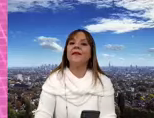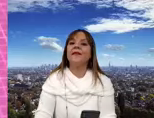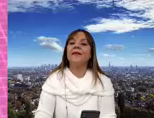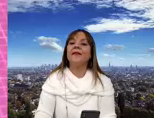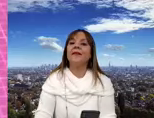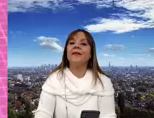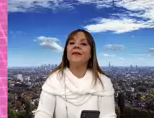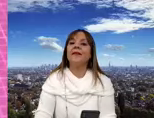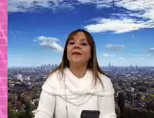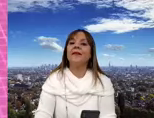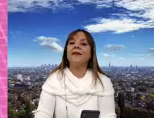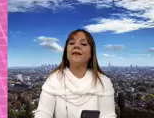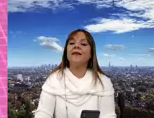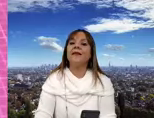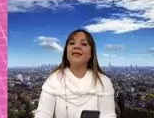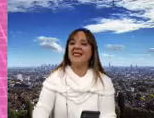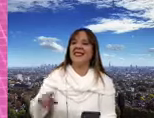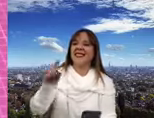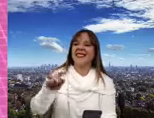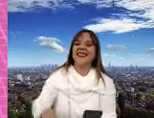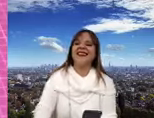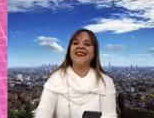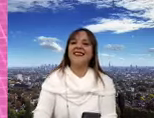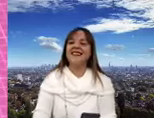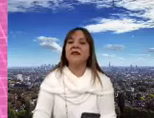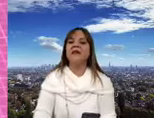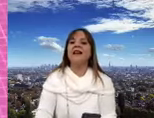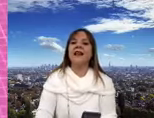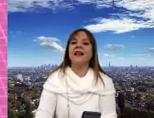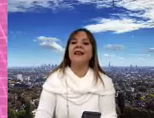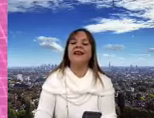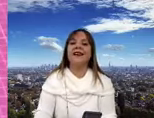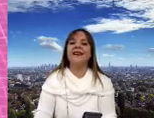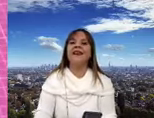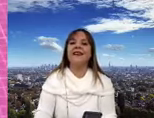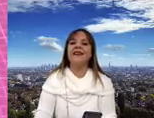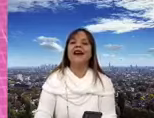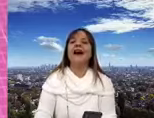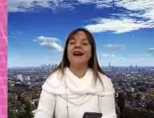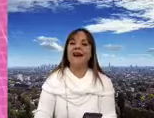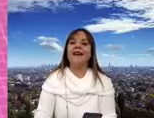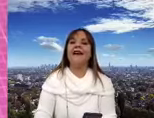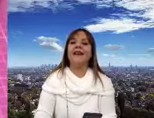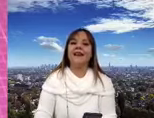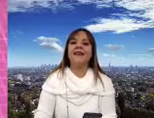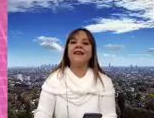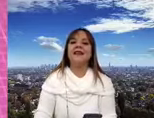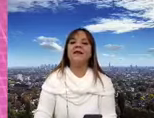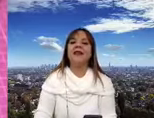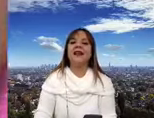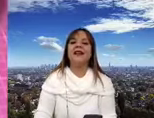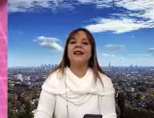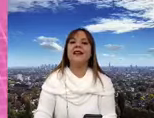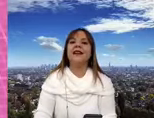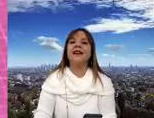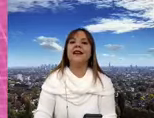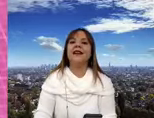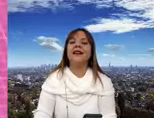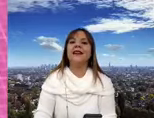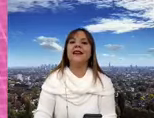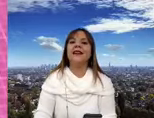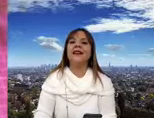sem miséria, pessoal, nessa parte da base, Sem com a miséria. cola. Sem Tá. miséria. Aí Sem cola miséria. aqui. O ideal, Lili, é a